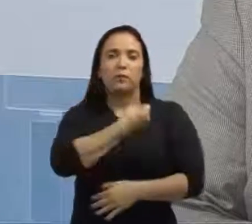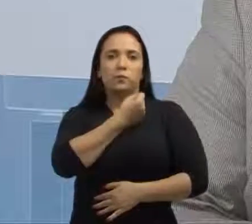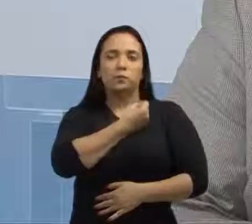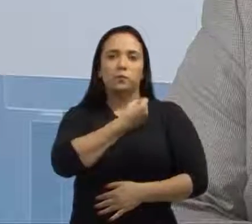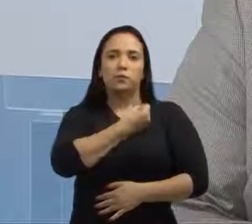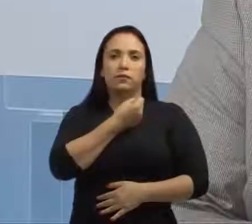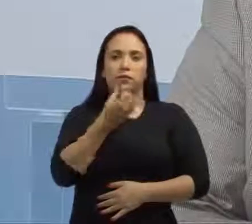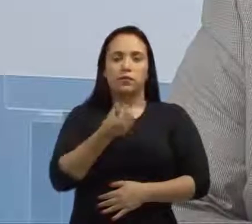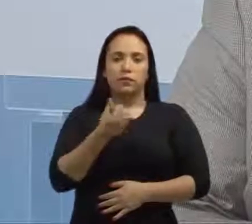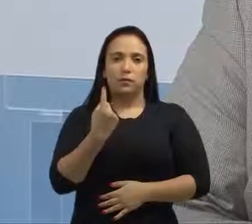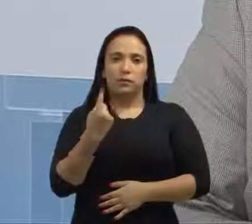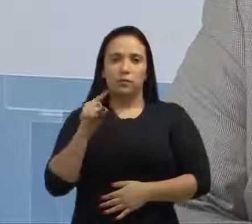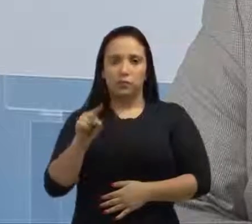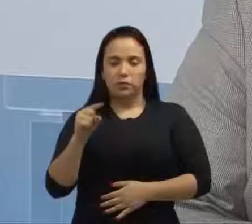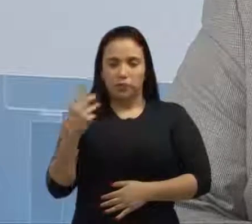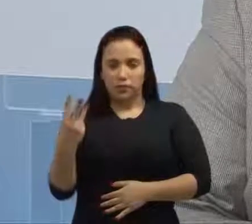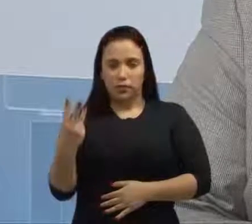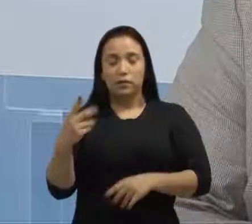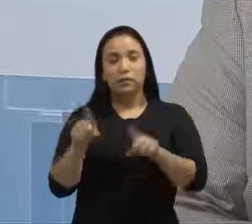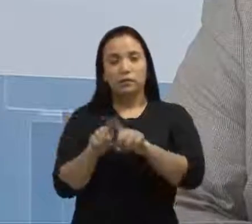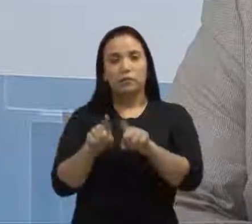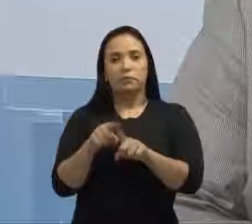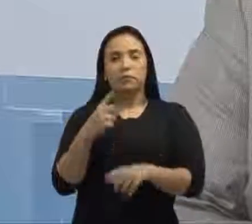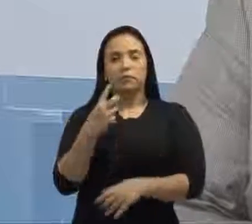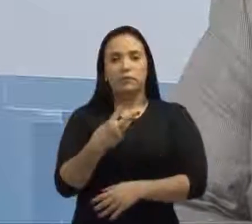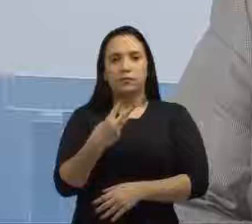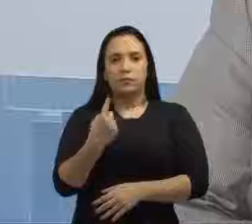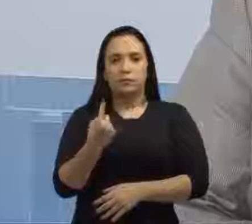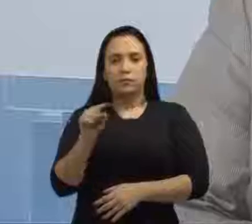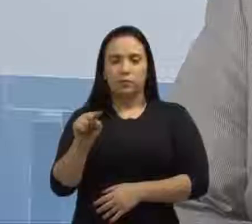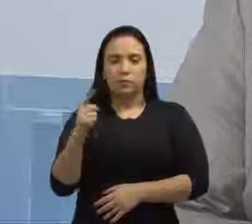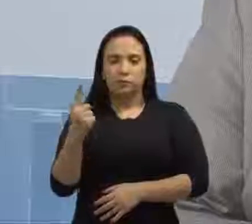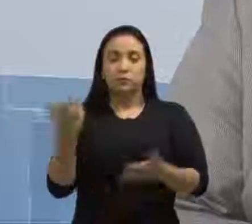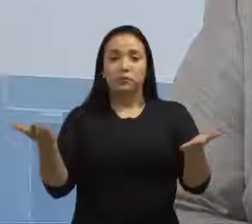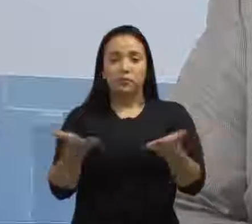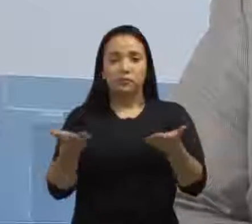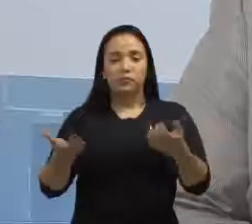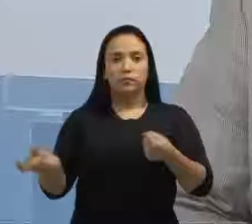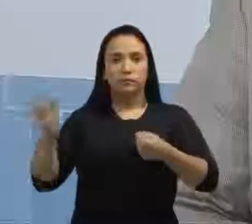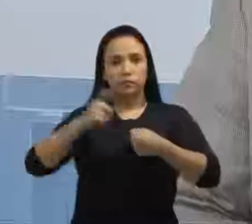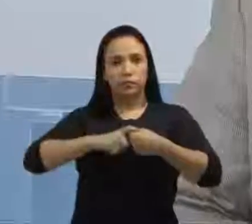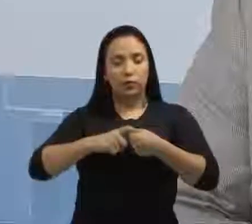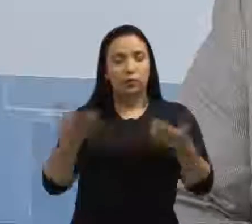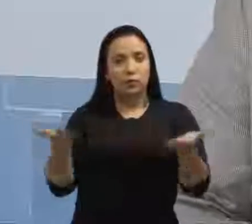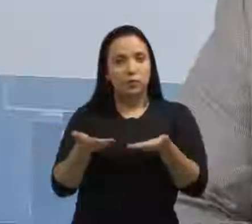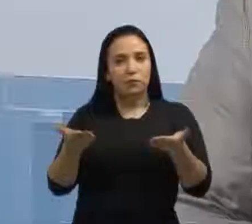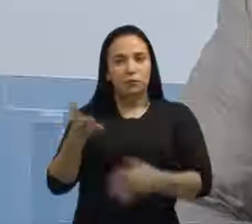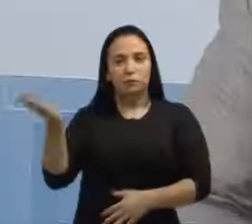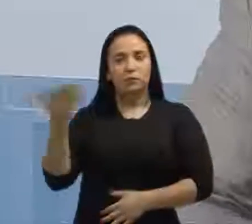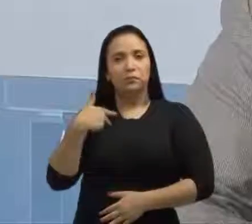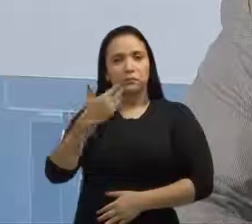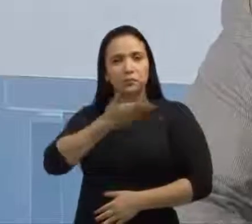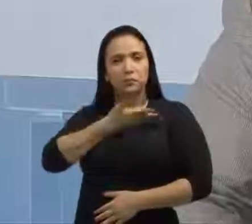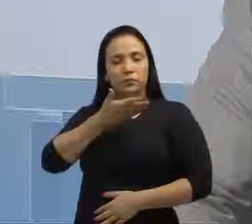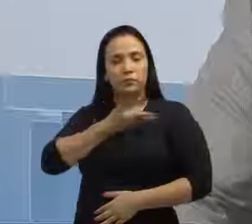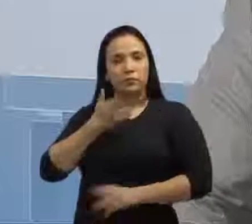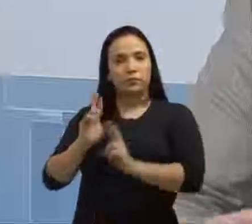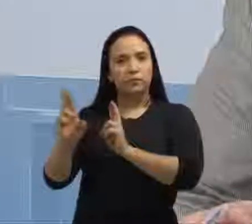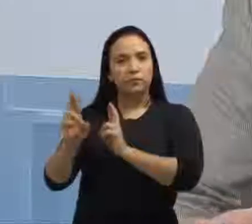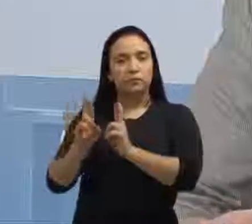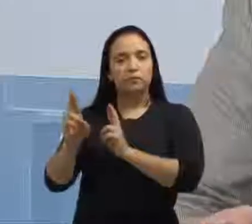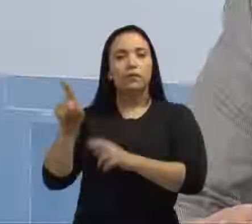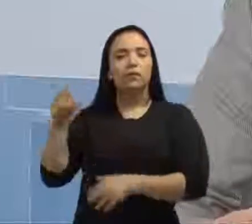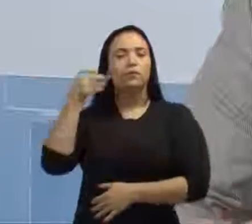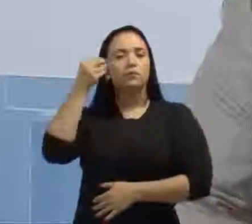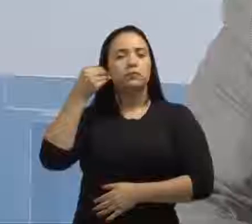TV Assembleia, canal 61.3 e também canal 31.1. Está de volta aqui comigo hoje meu